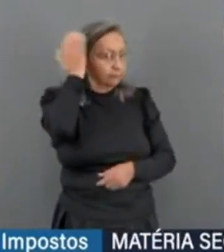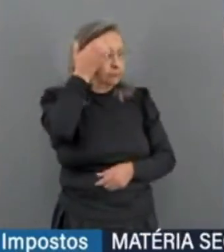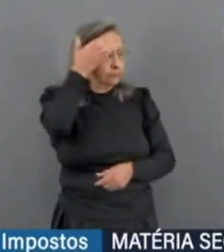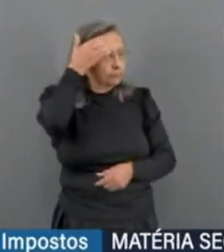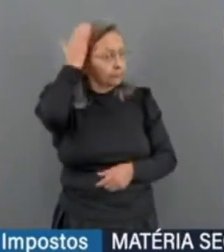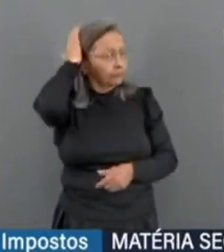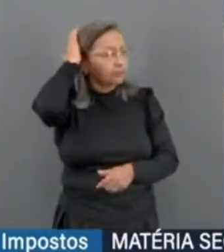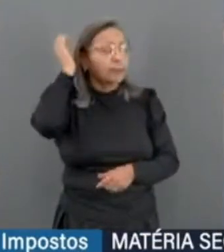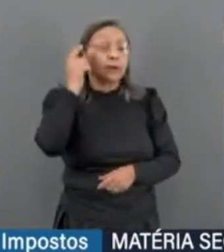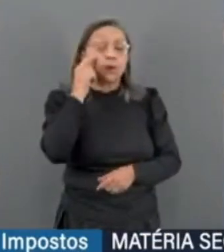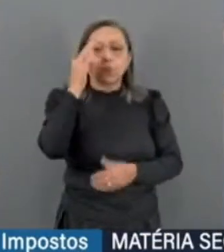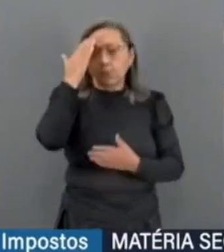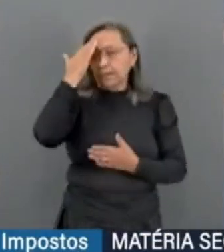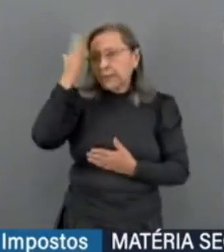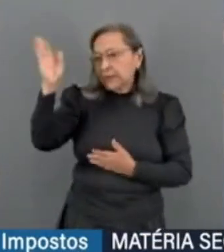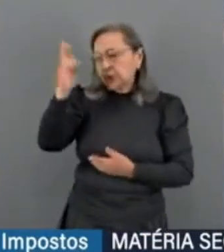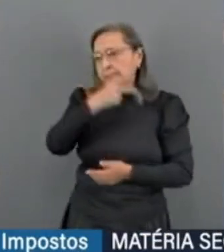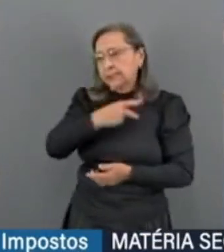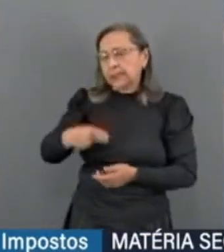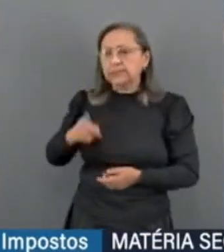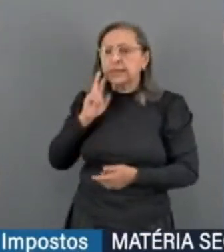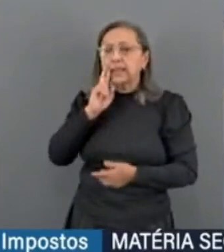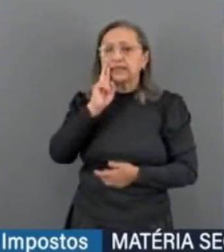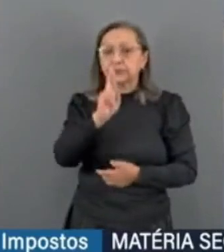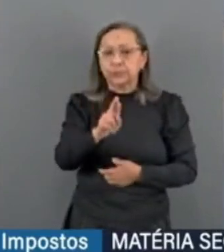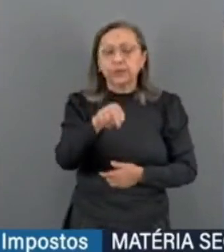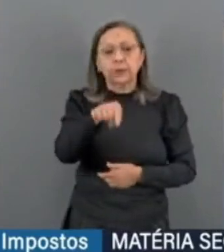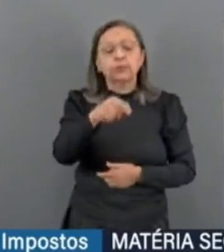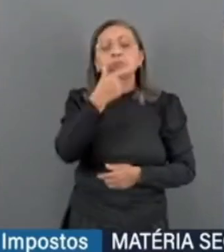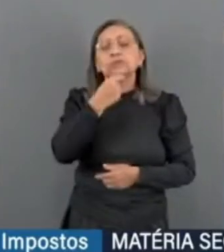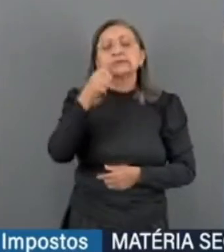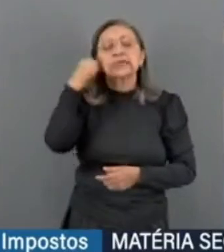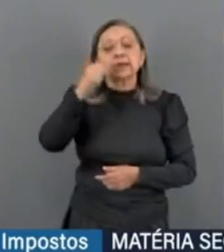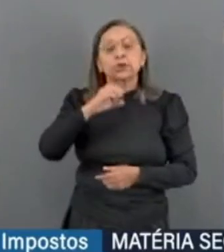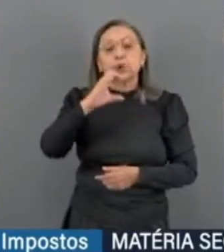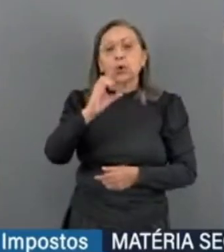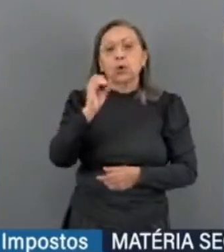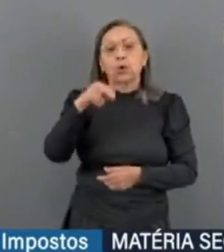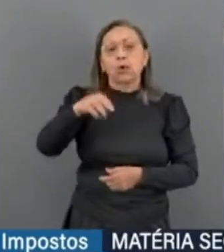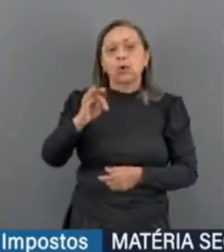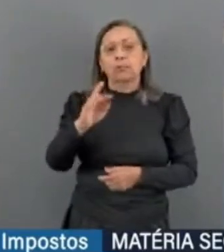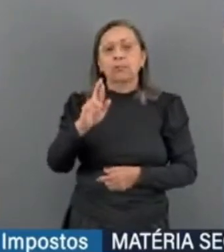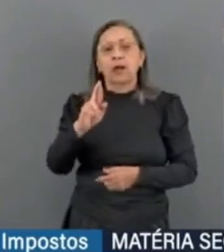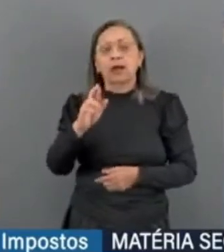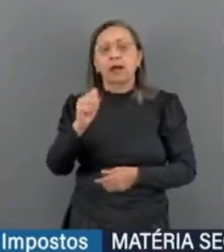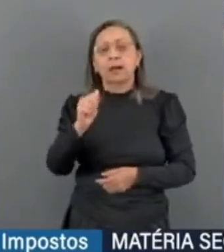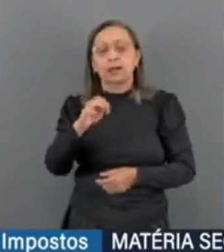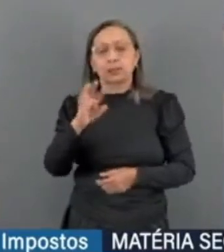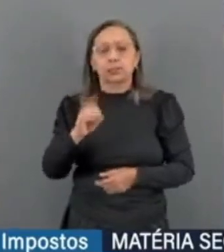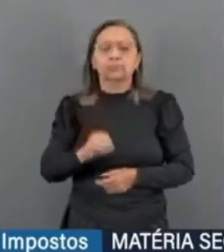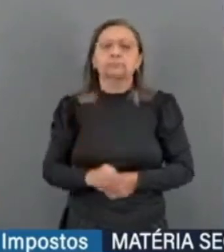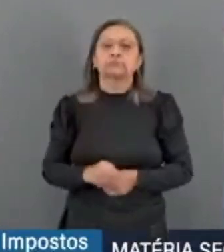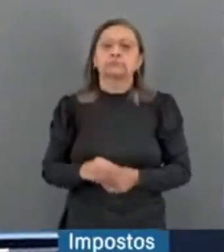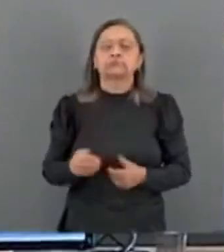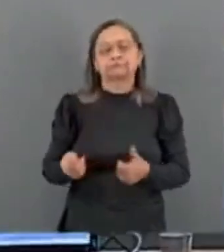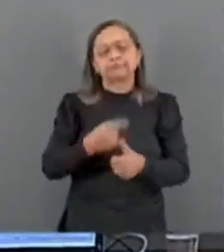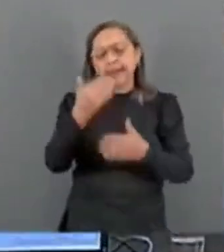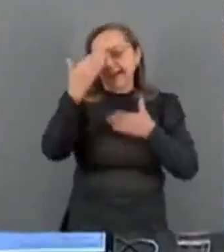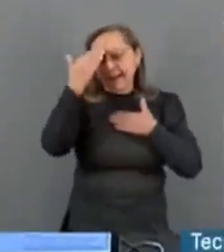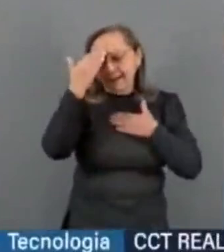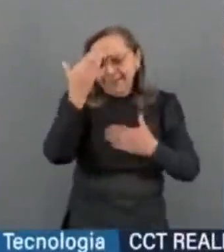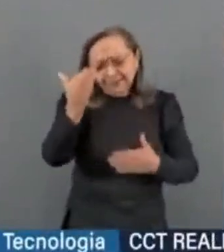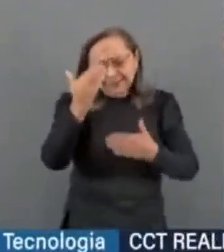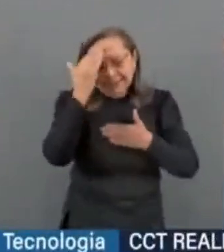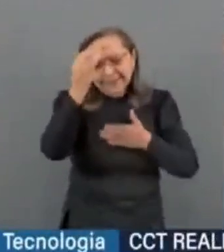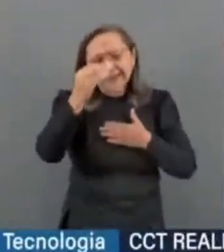Respondendo às perguntas do eminente senador Contarato. Primeiro, queria agradecer as palavras do